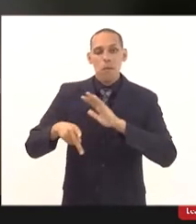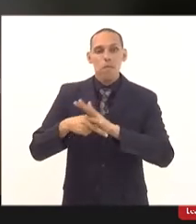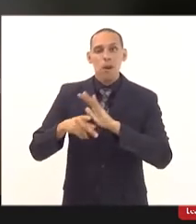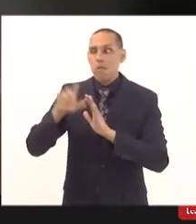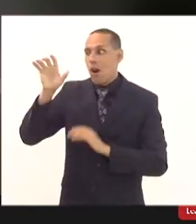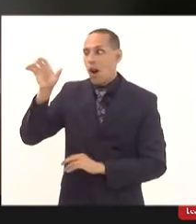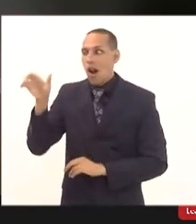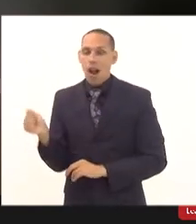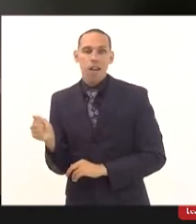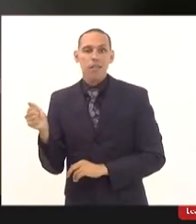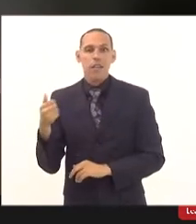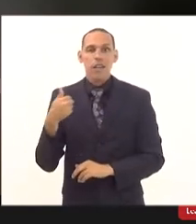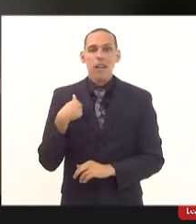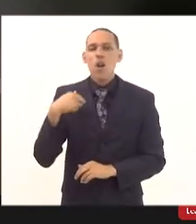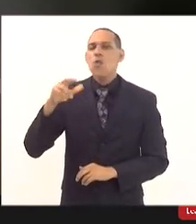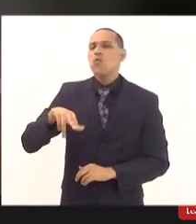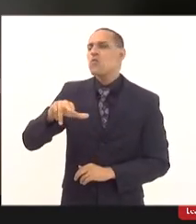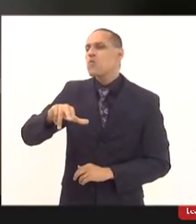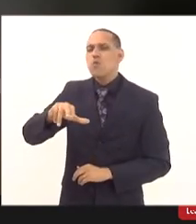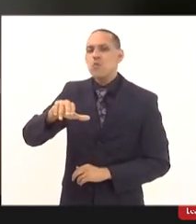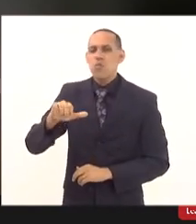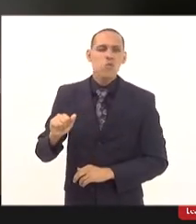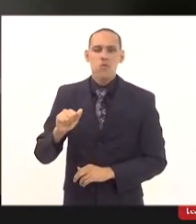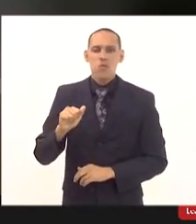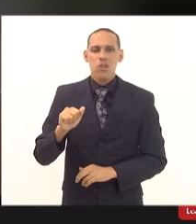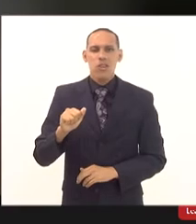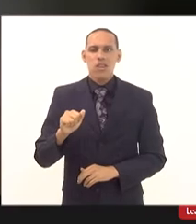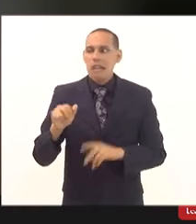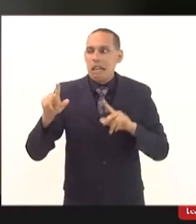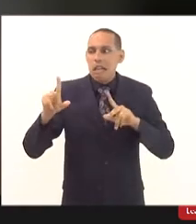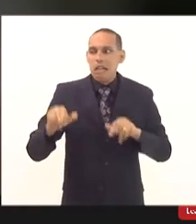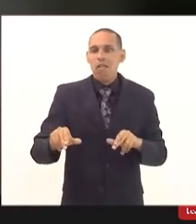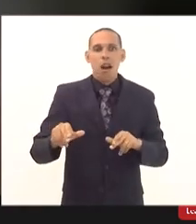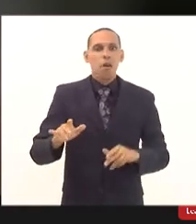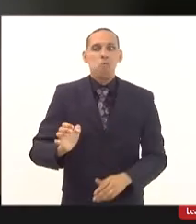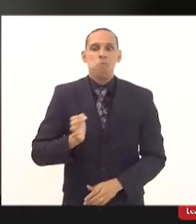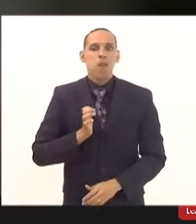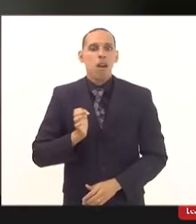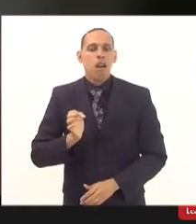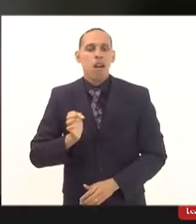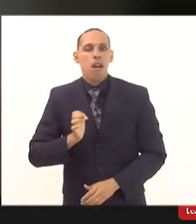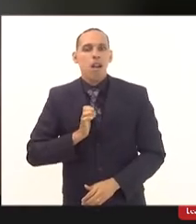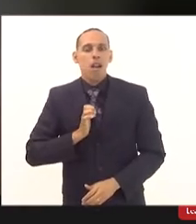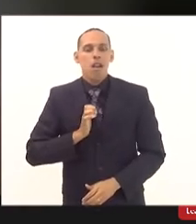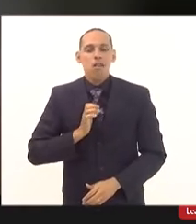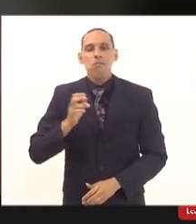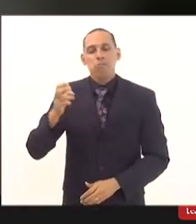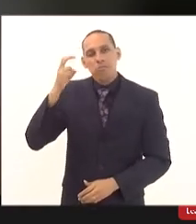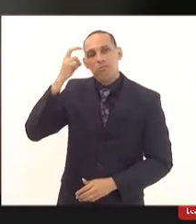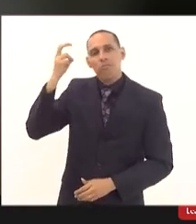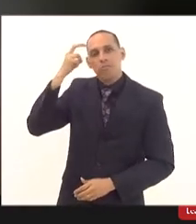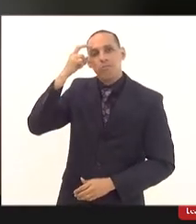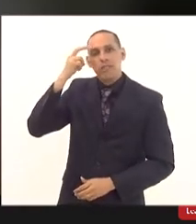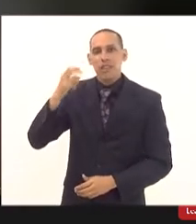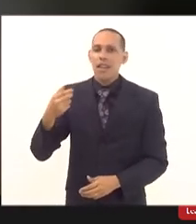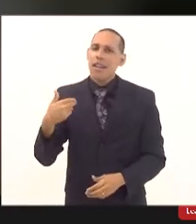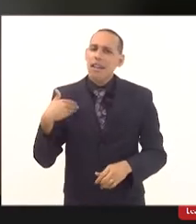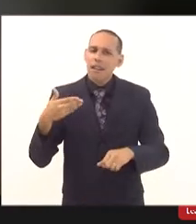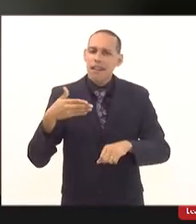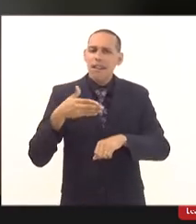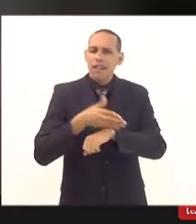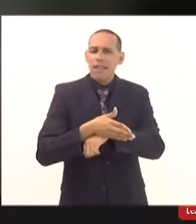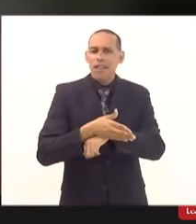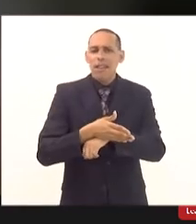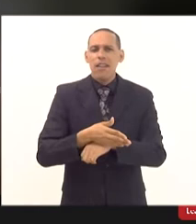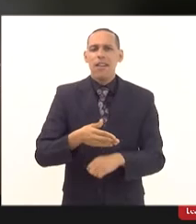tinha sido o espaço com tanta riqueza e anos depois eu entrei em 58 nos anos 70 já